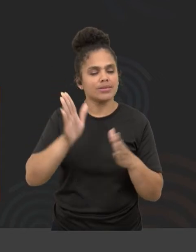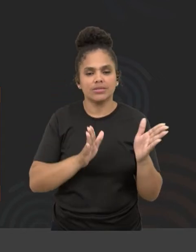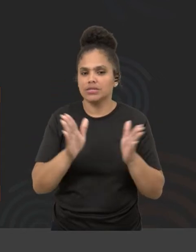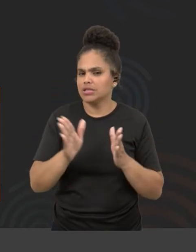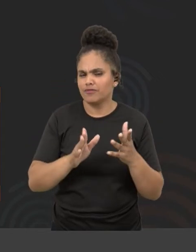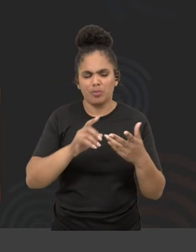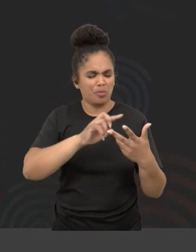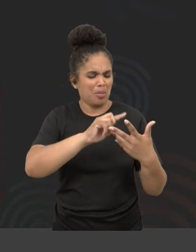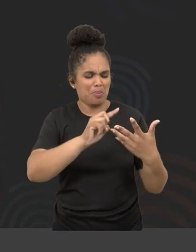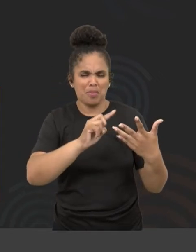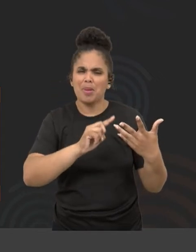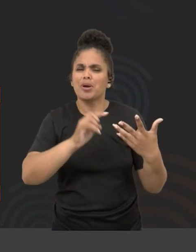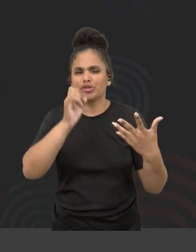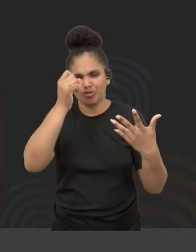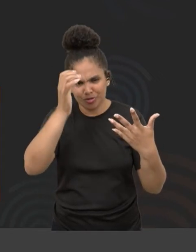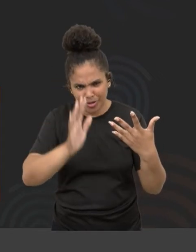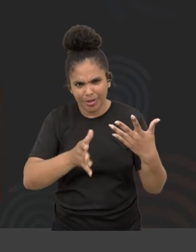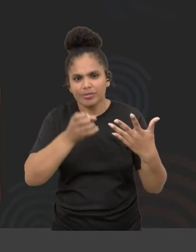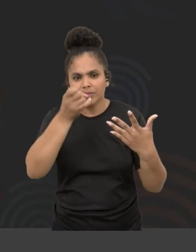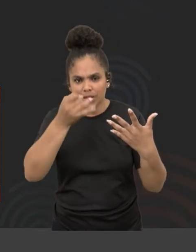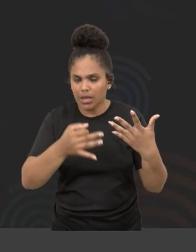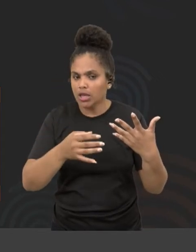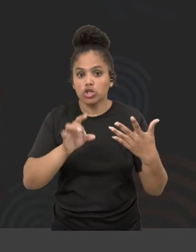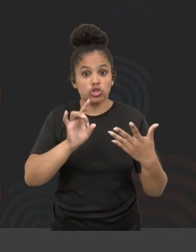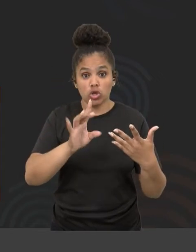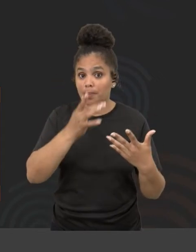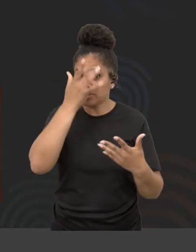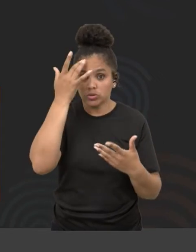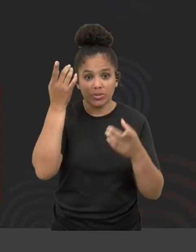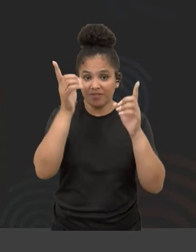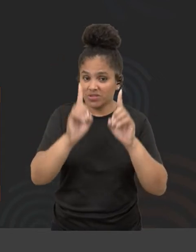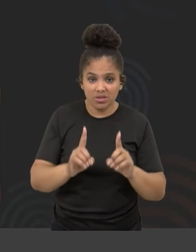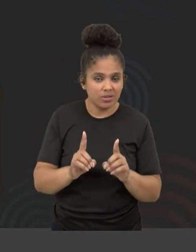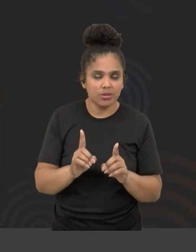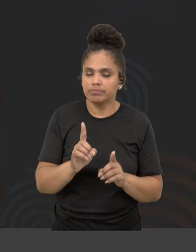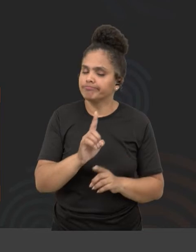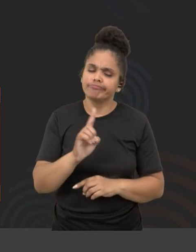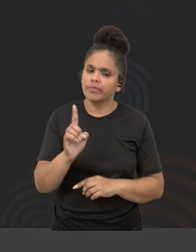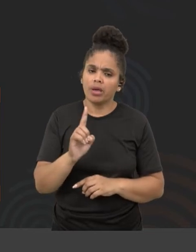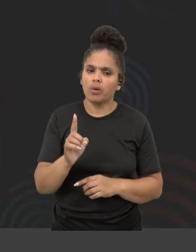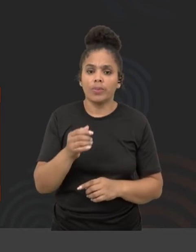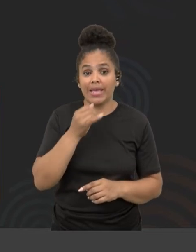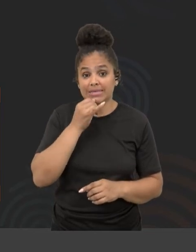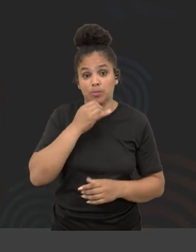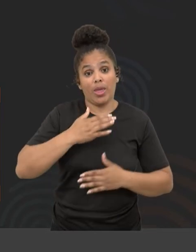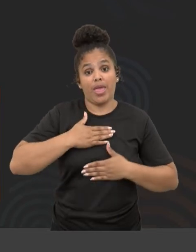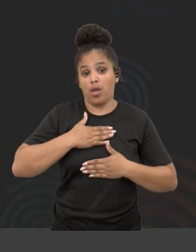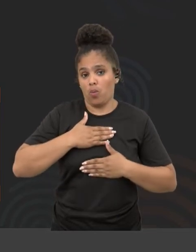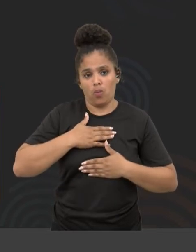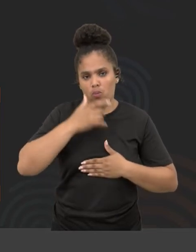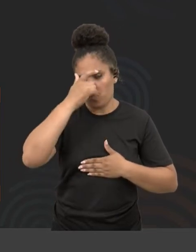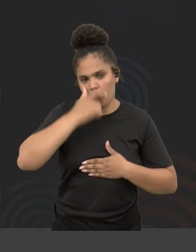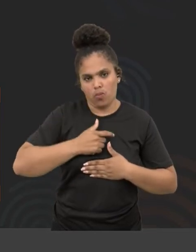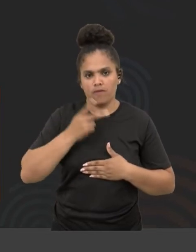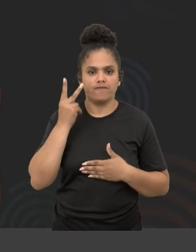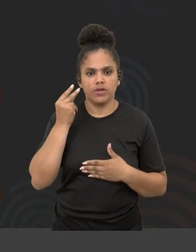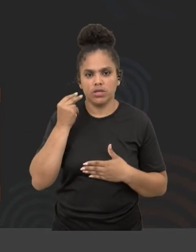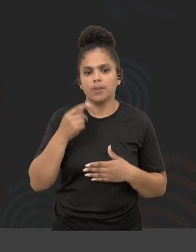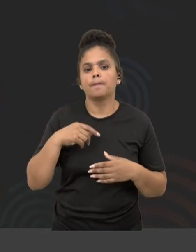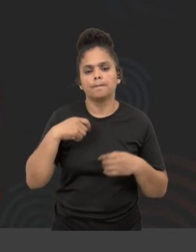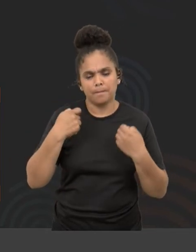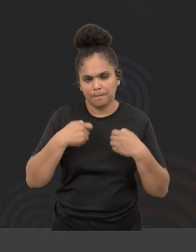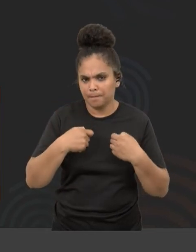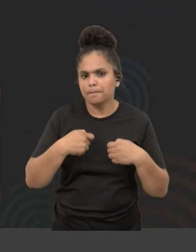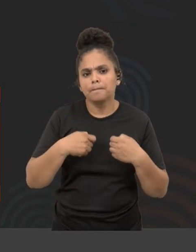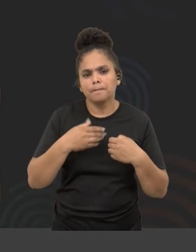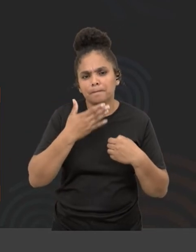motivos, e não só para pessoas com deficiência, mas, tipo, por exemplo, eu prefiro muito mais ler textos diagramados